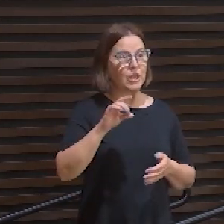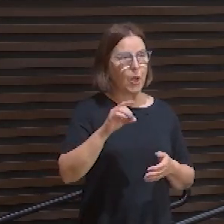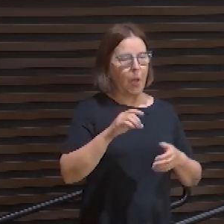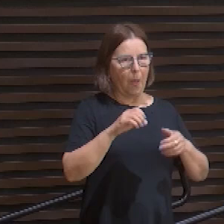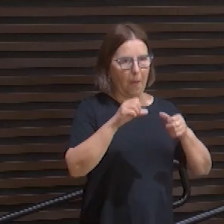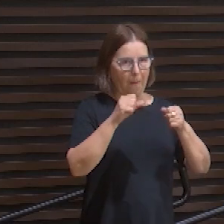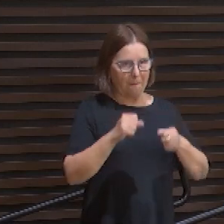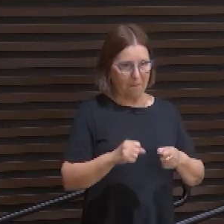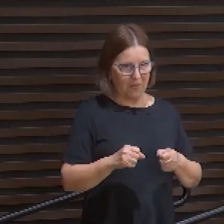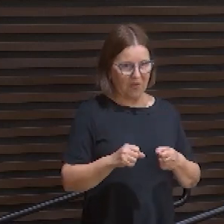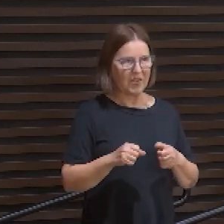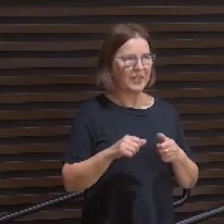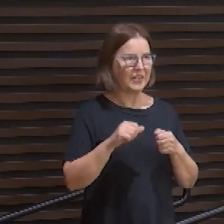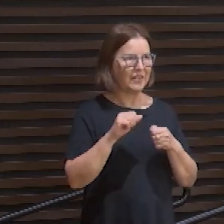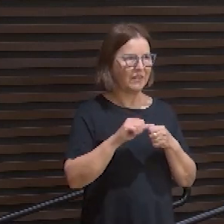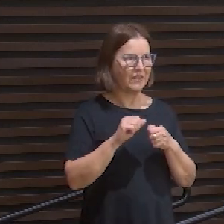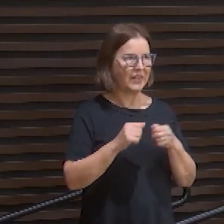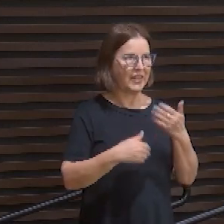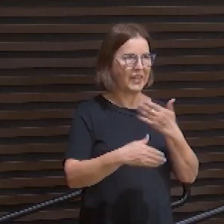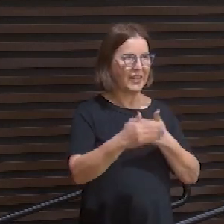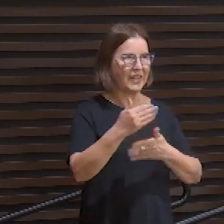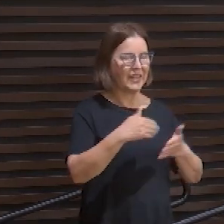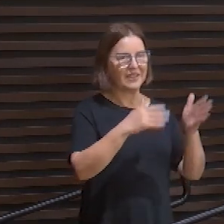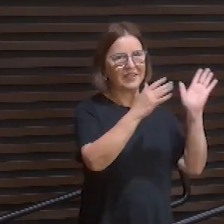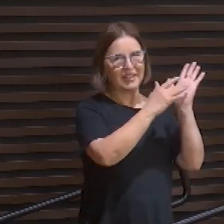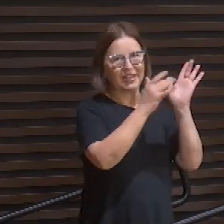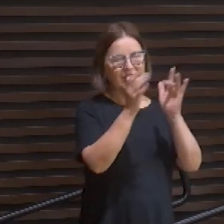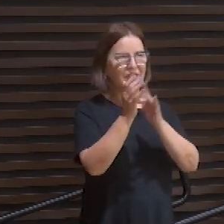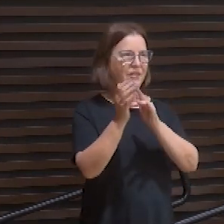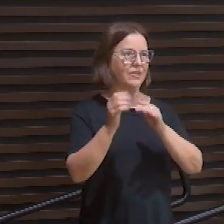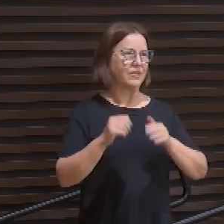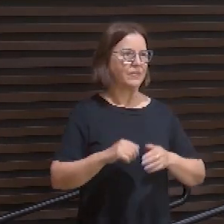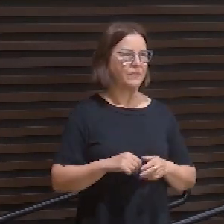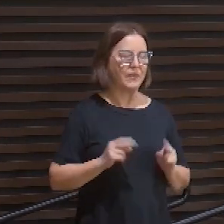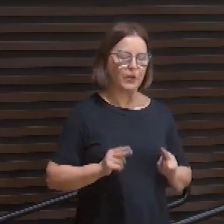meio de Jesus. E ele vai dizendo aqui,